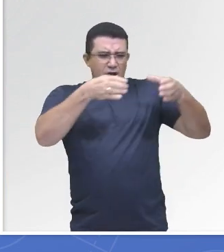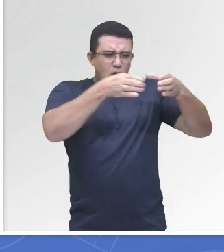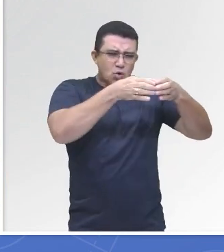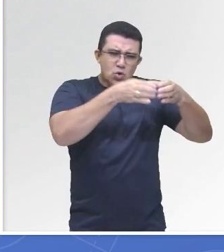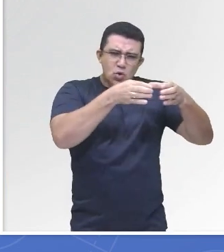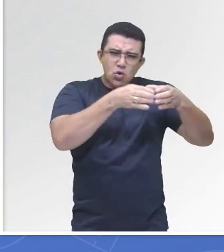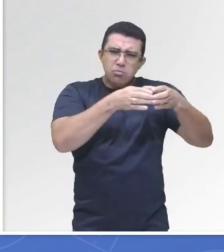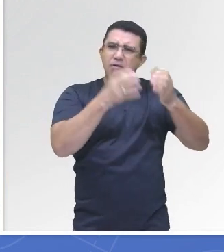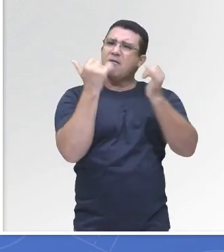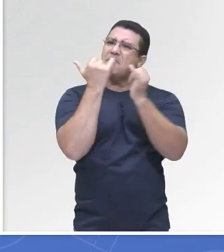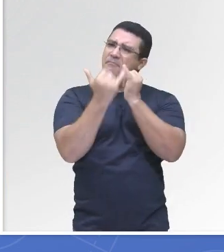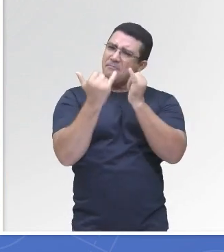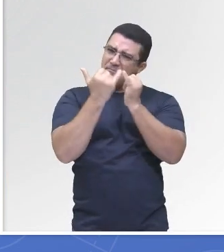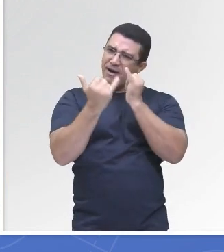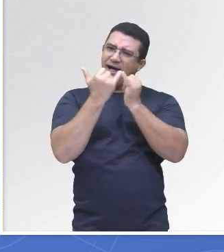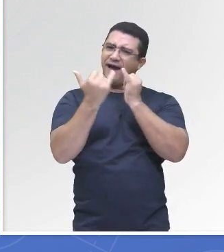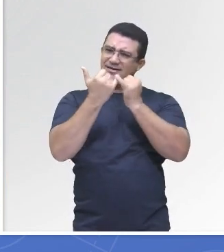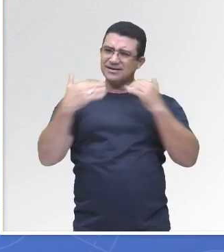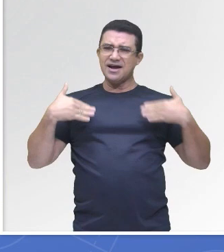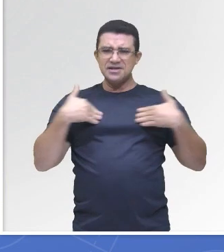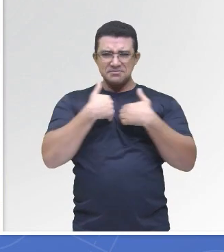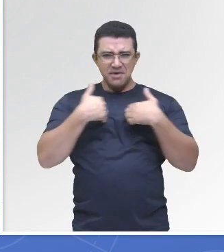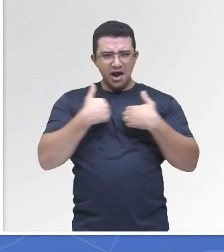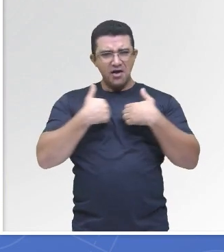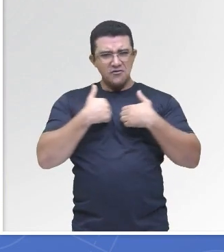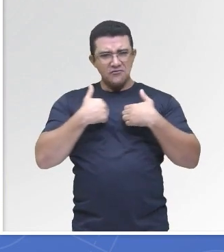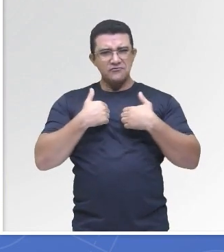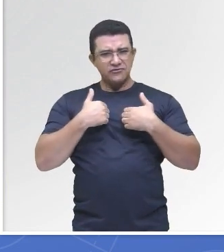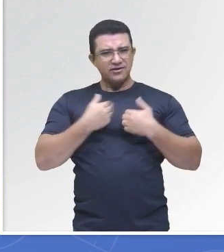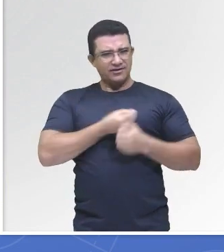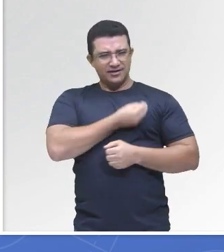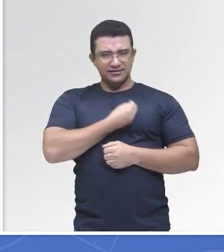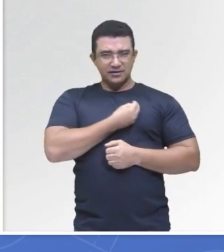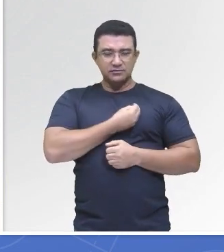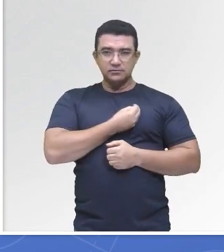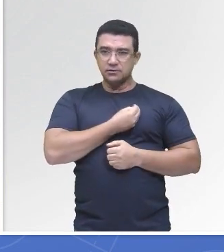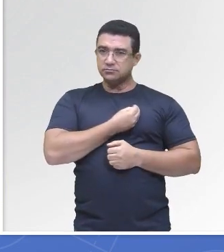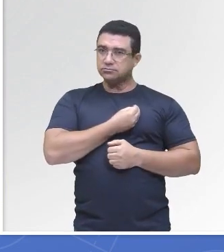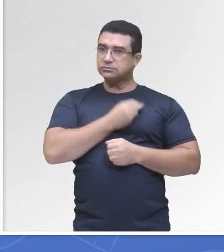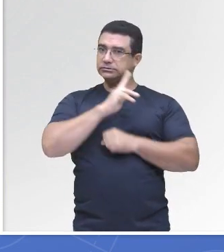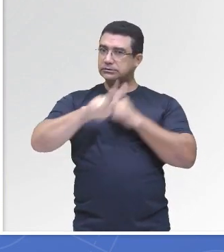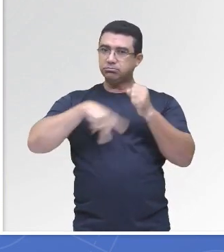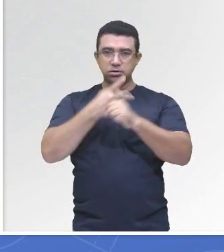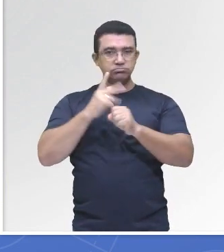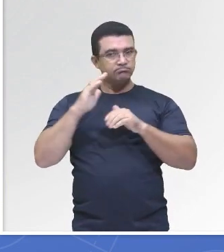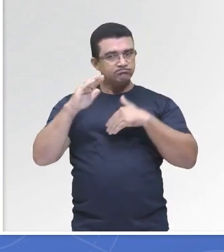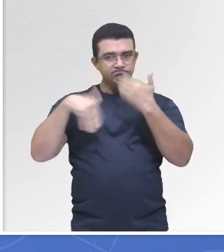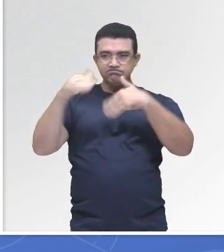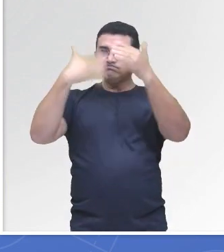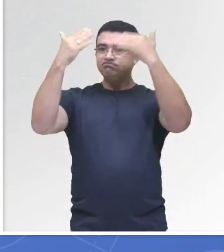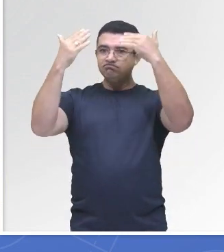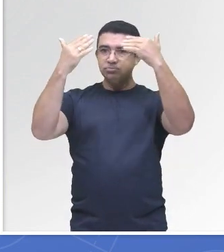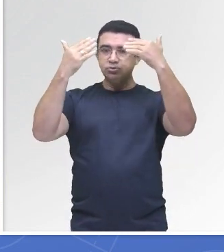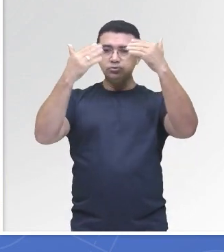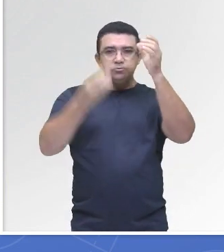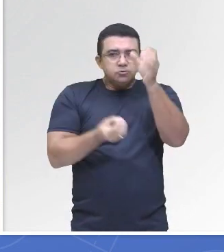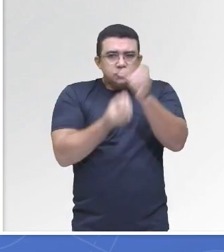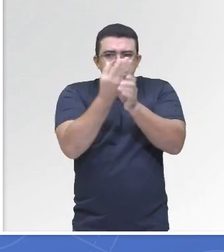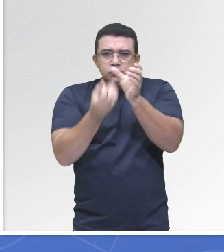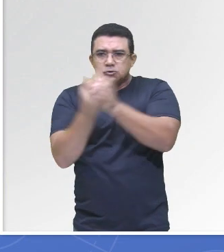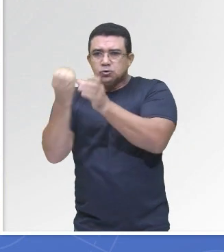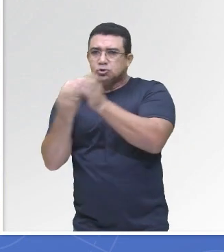muito parecida com aquela que os outros animais vivem hoje, para evoluir e ir formando aí as